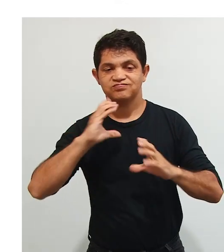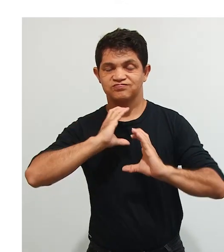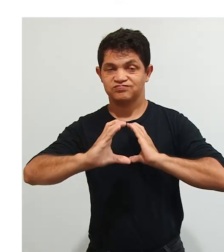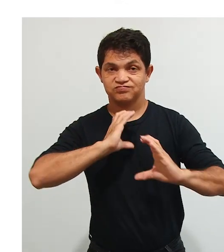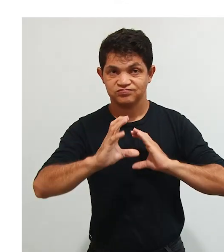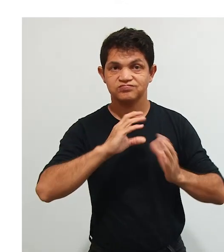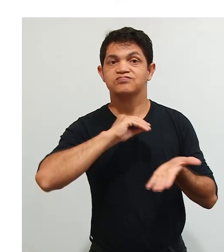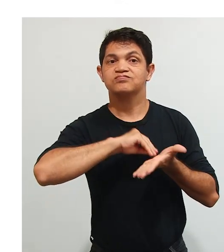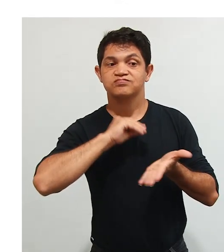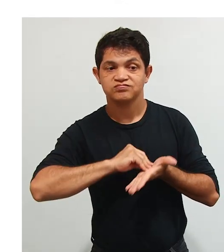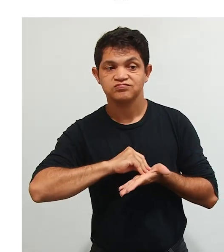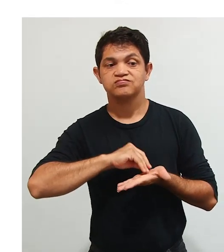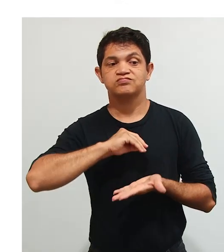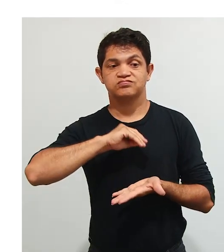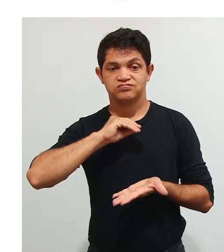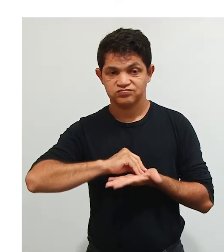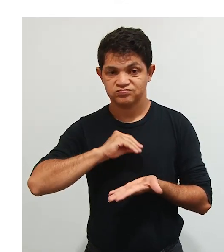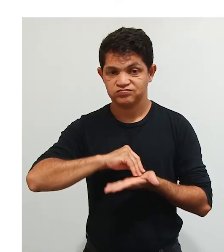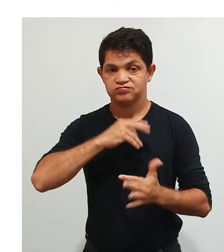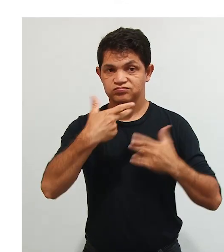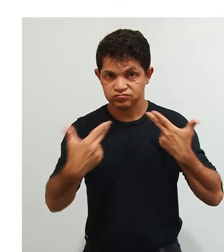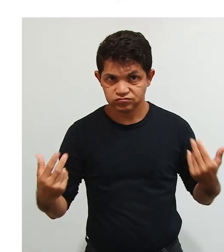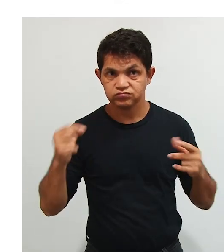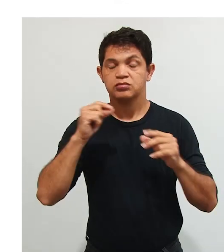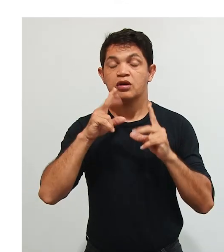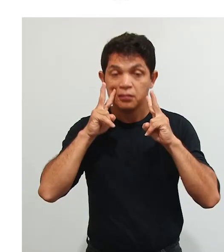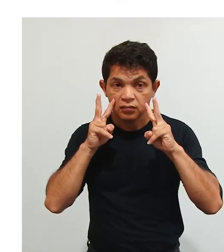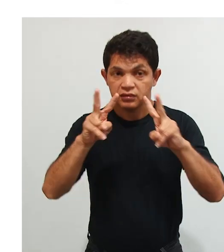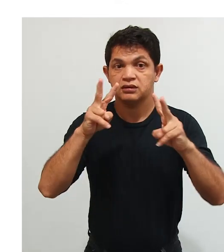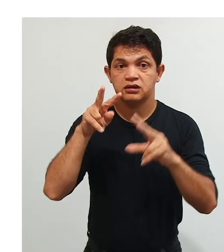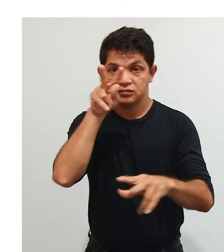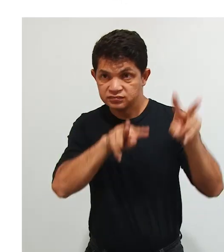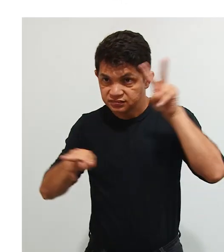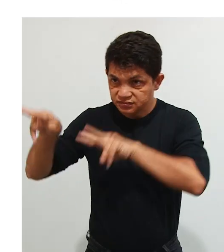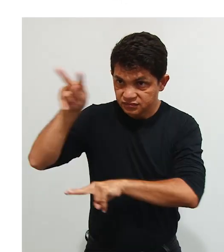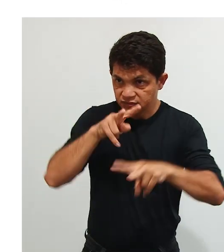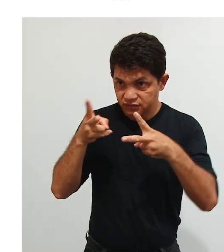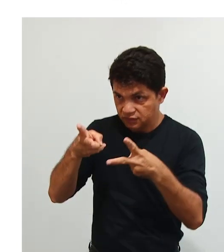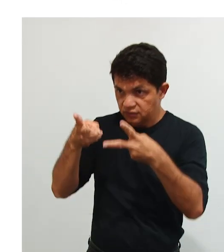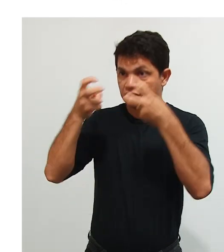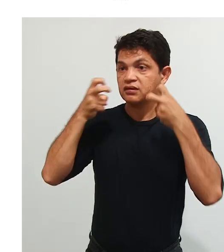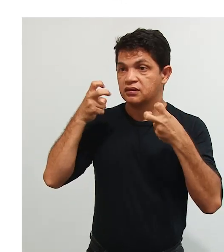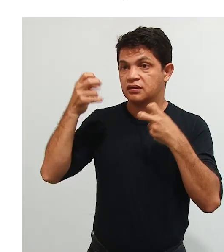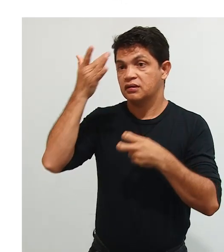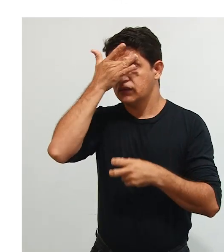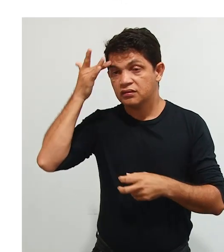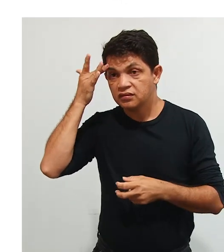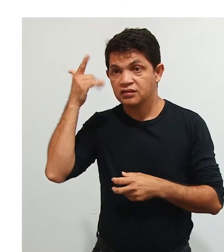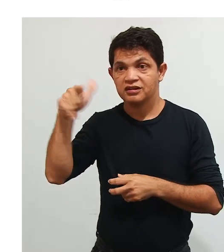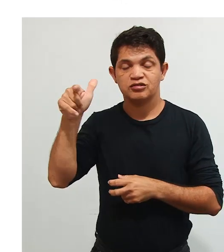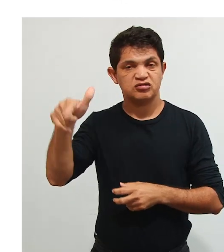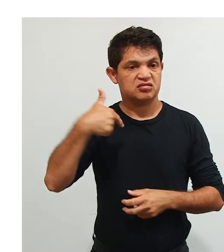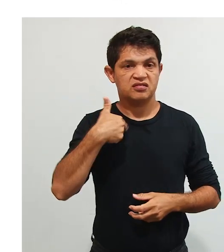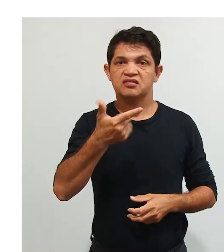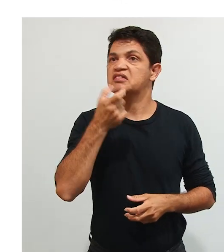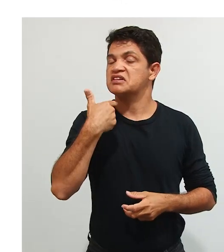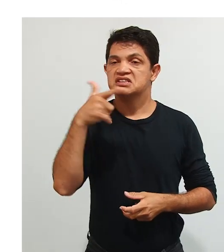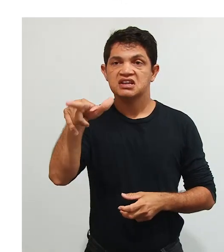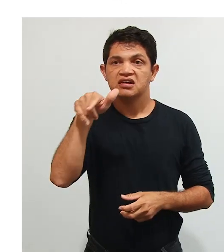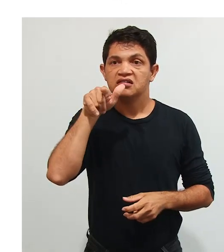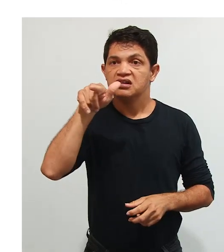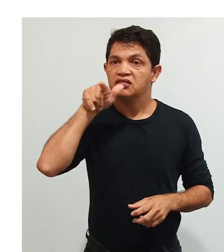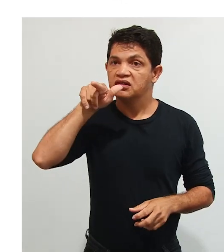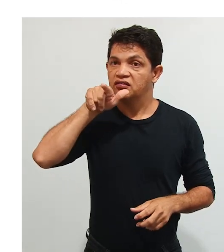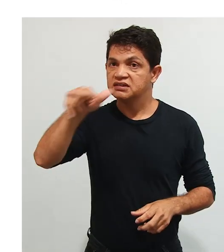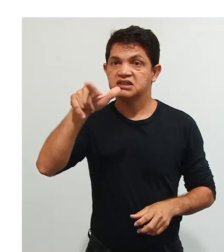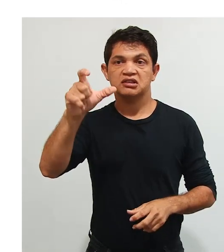comunicação assertiva passa por essa observação. Dizer para a pessoa, você não tem palavra, é igual a que você